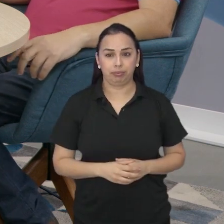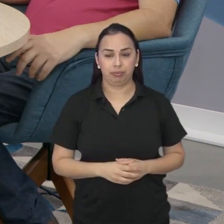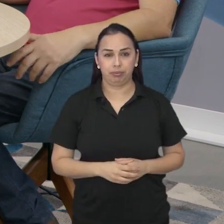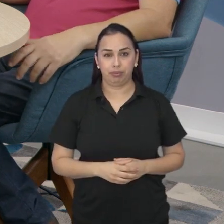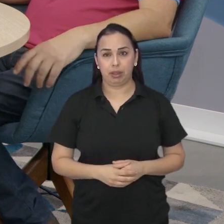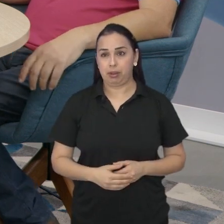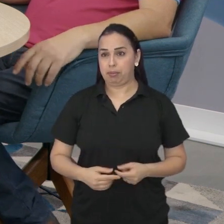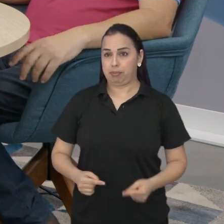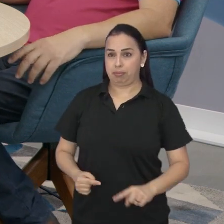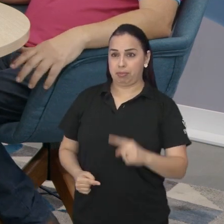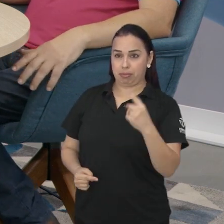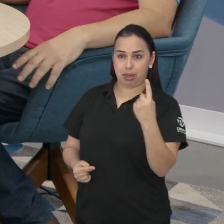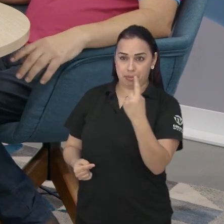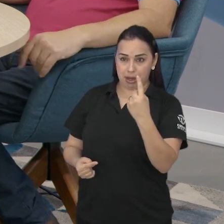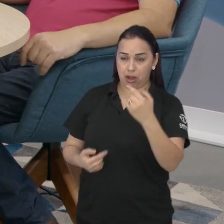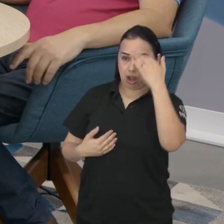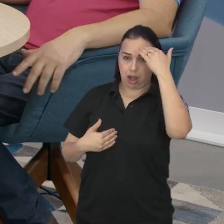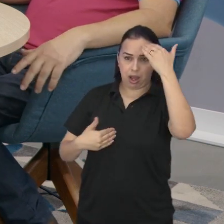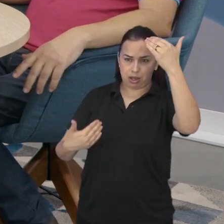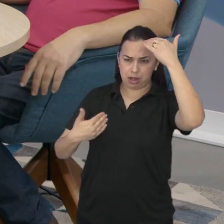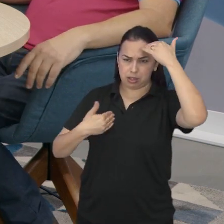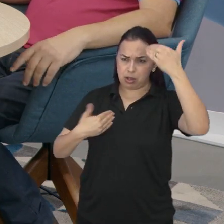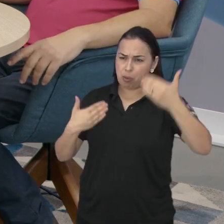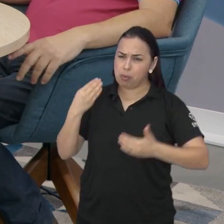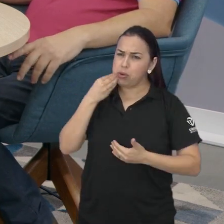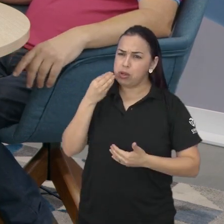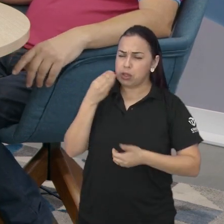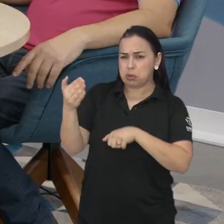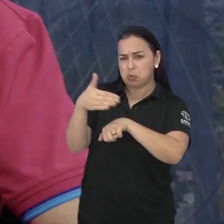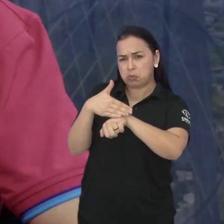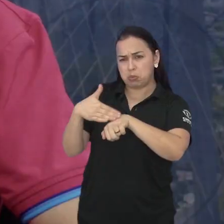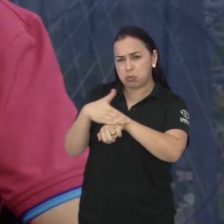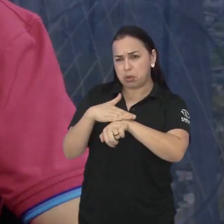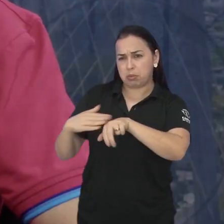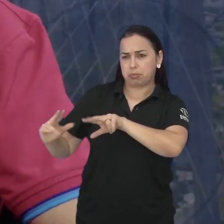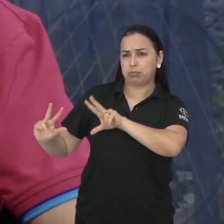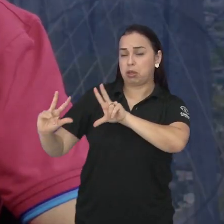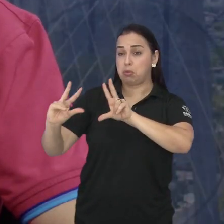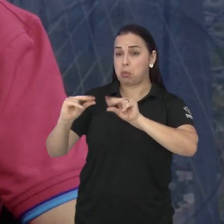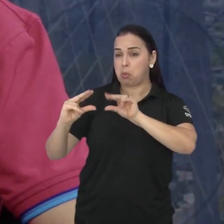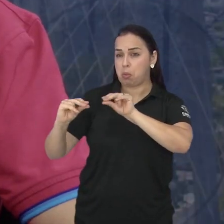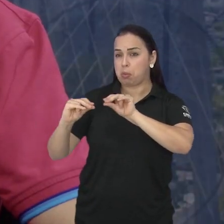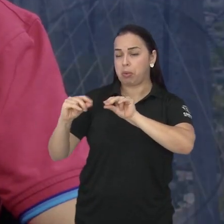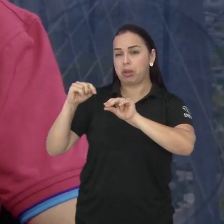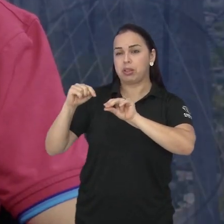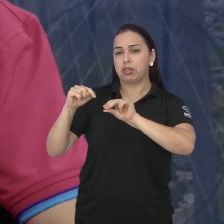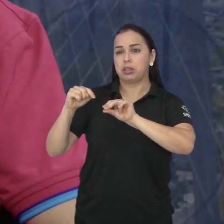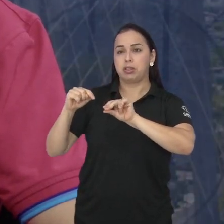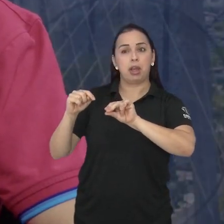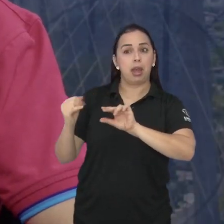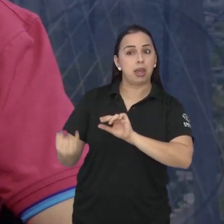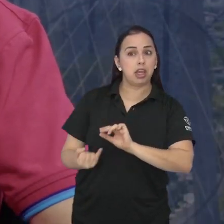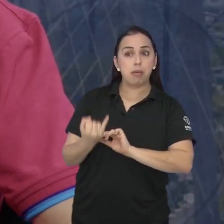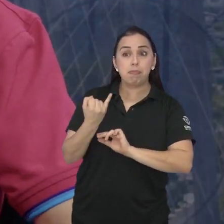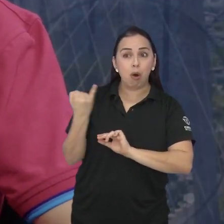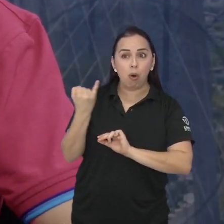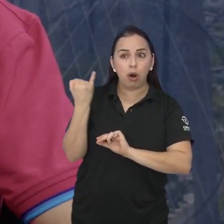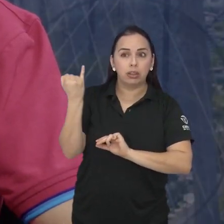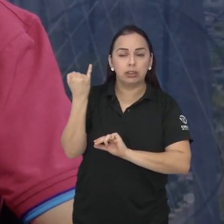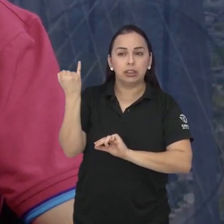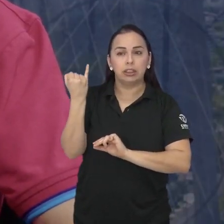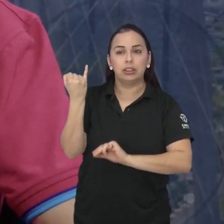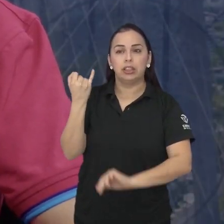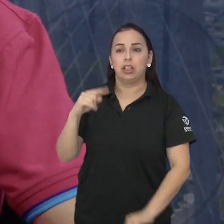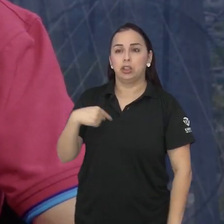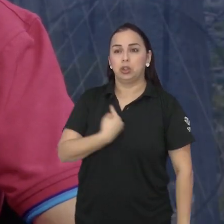acho que primeiro, agradecer a oportunidade da gente estar podendo conversar, dialogando sobre uma pauta que é inerente a